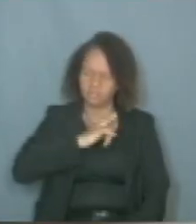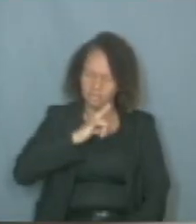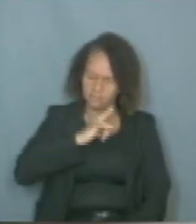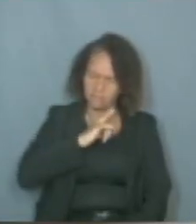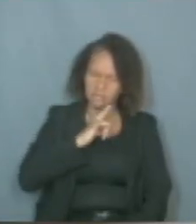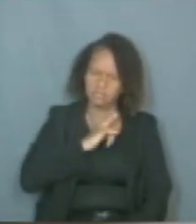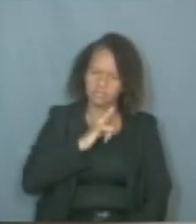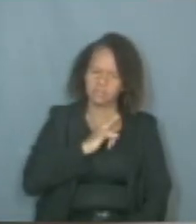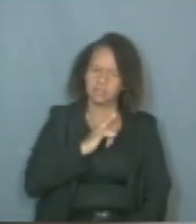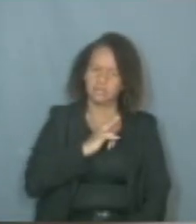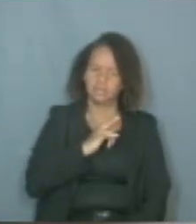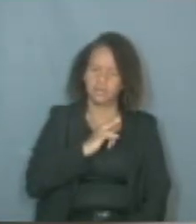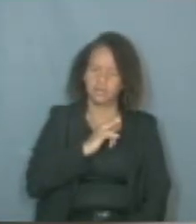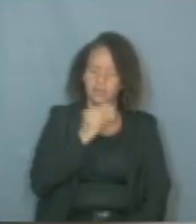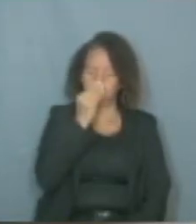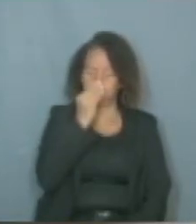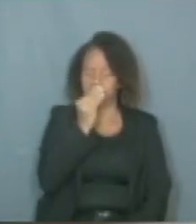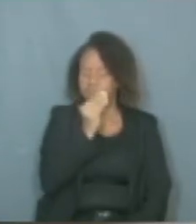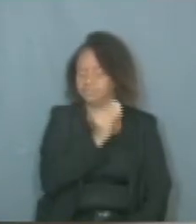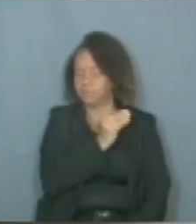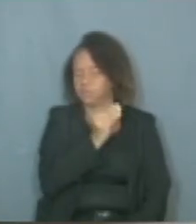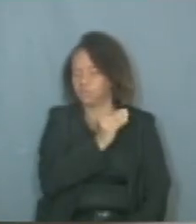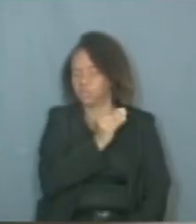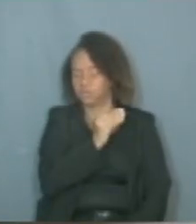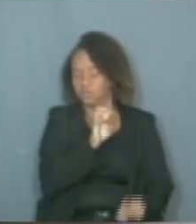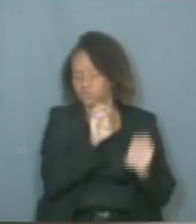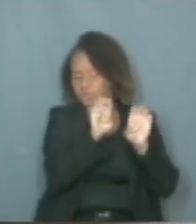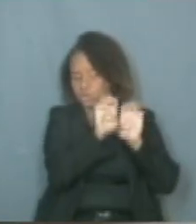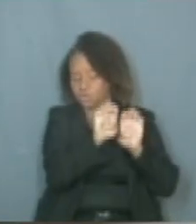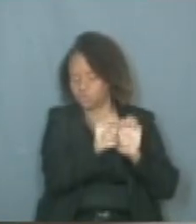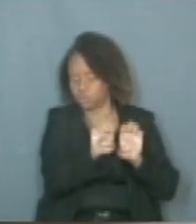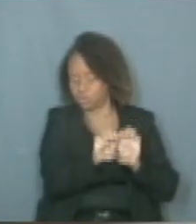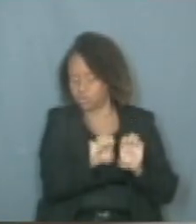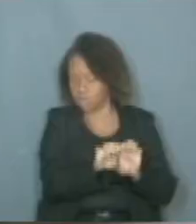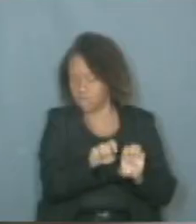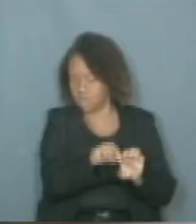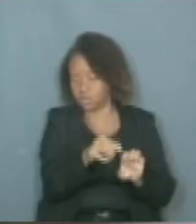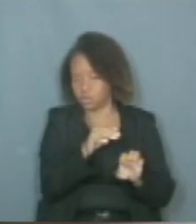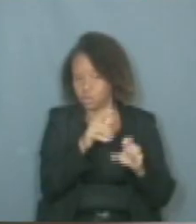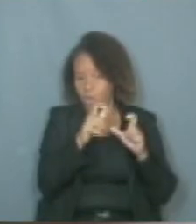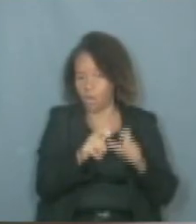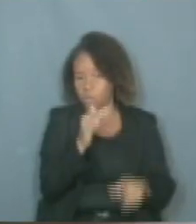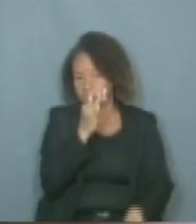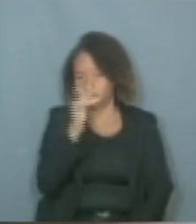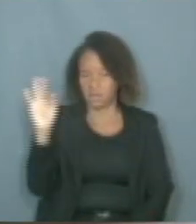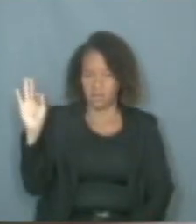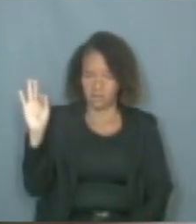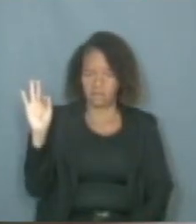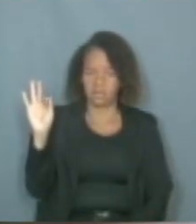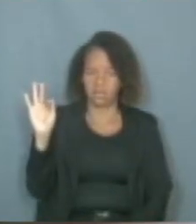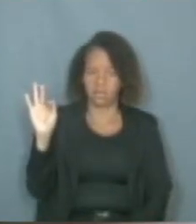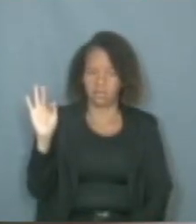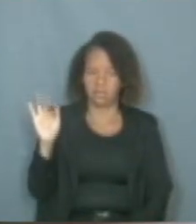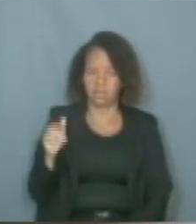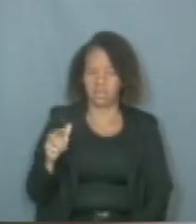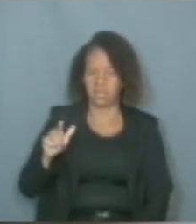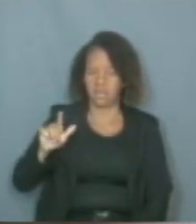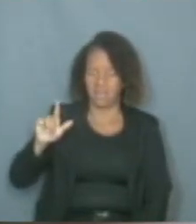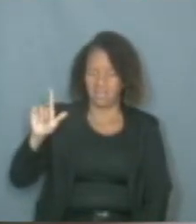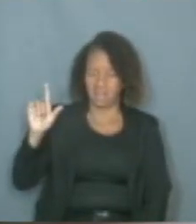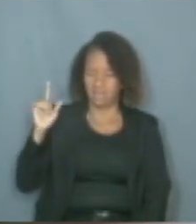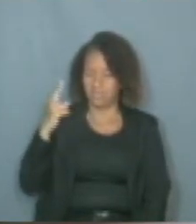uma omissão estrutural dos entes federativos diante da